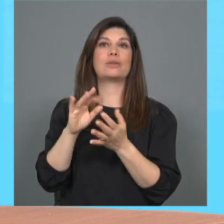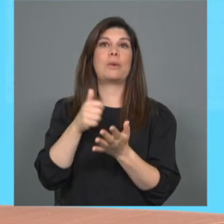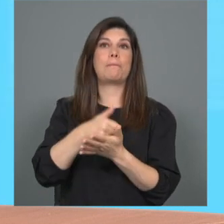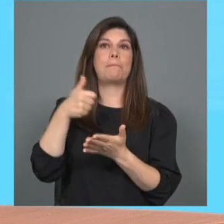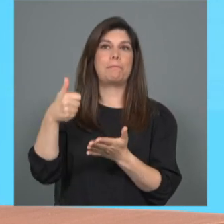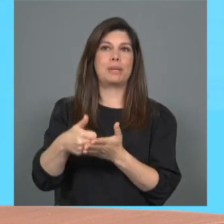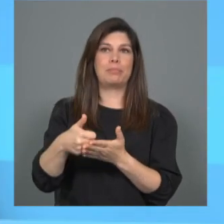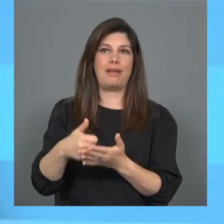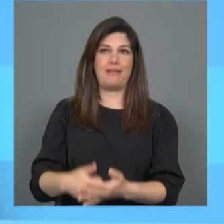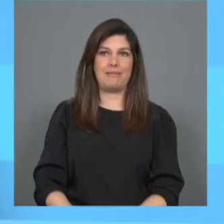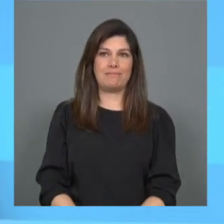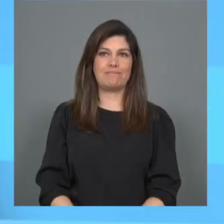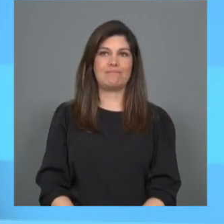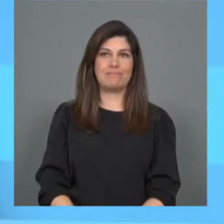Bíblia.